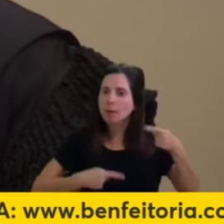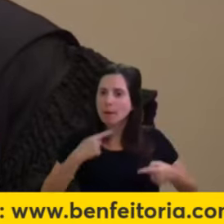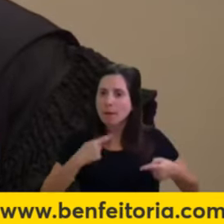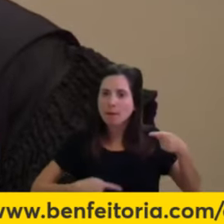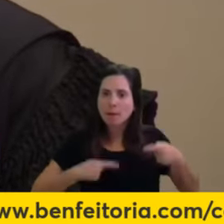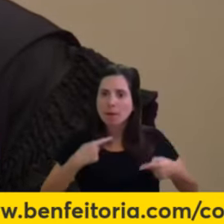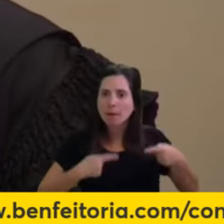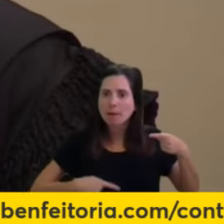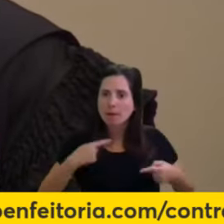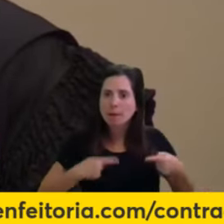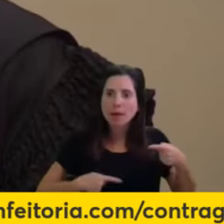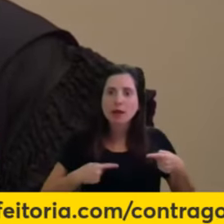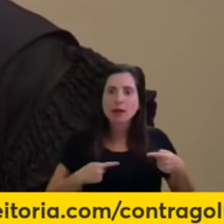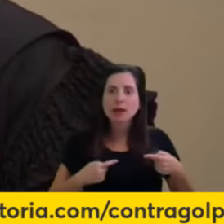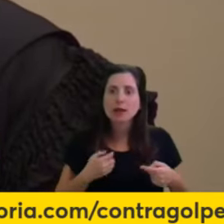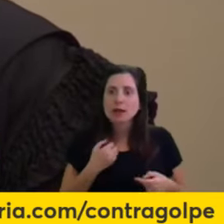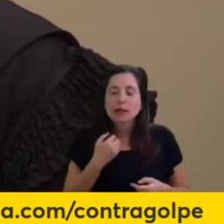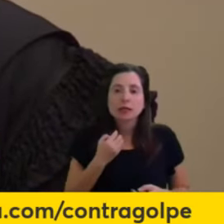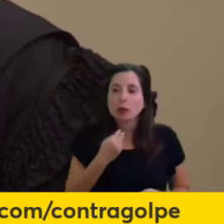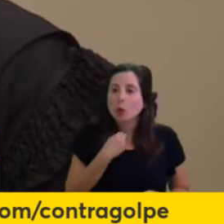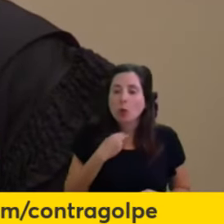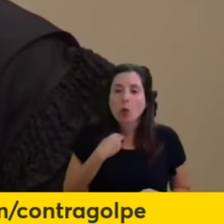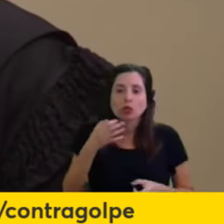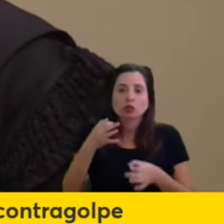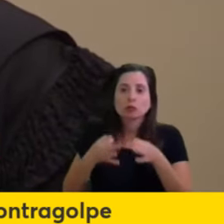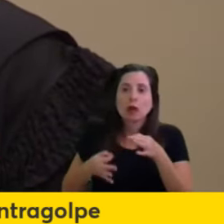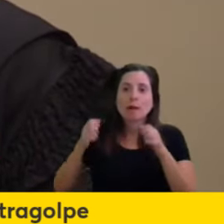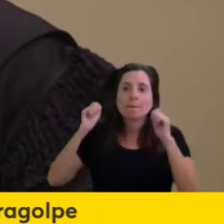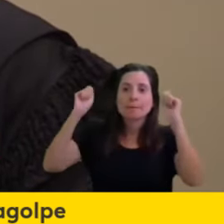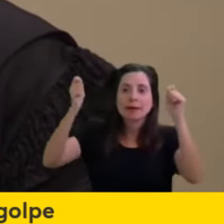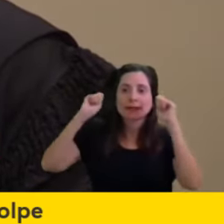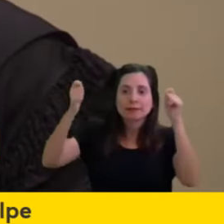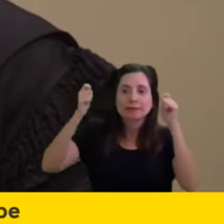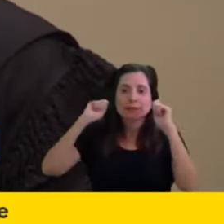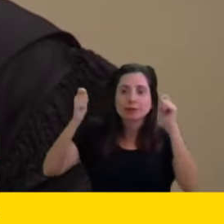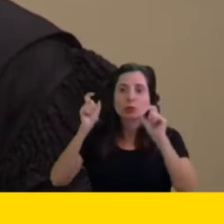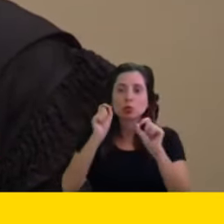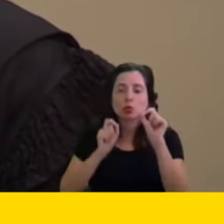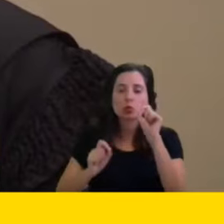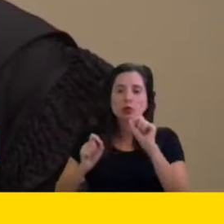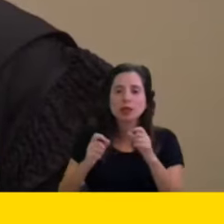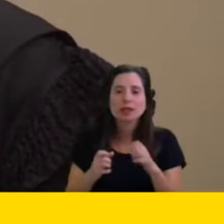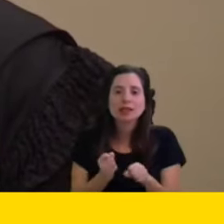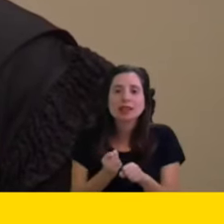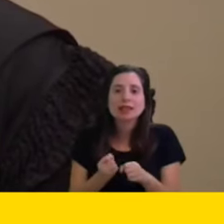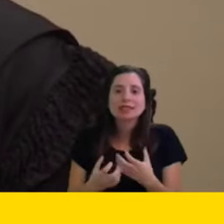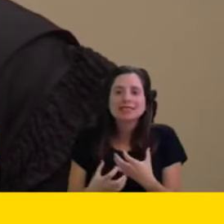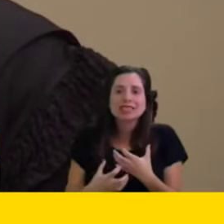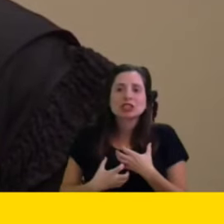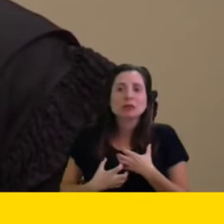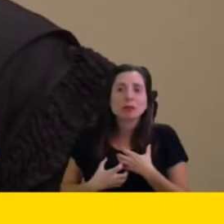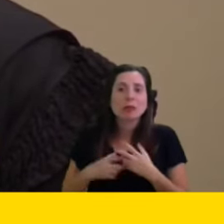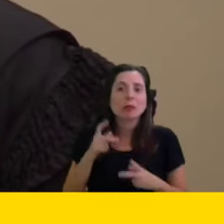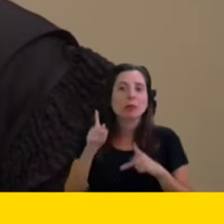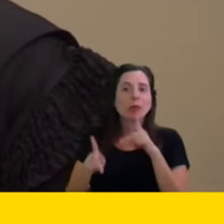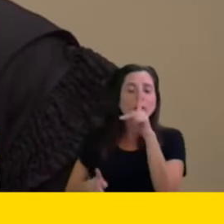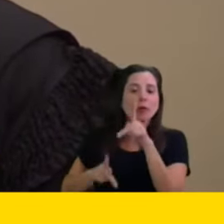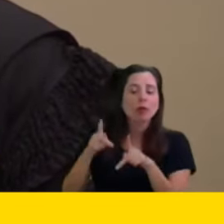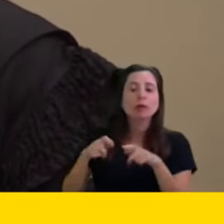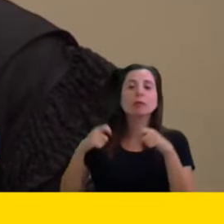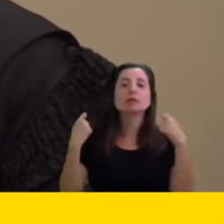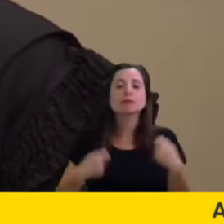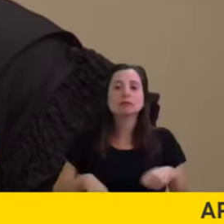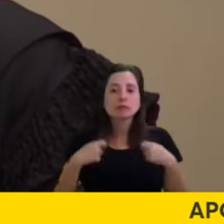conduzir nossas atuações jurídicas motivadas por manifestações mediáticas alicerçadas pelos sentimentos de comoção popular e pela necessidade de dar